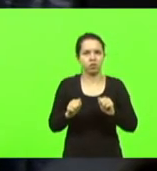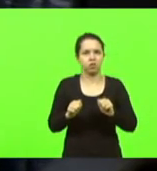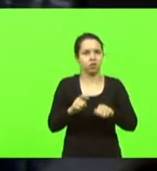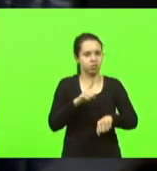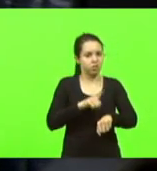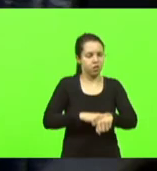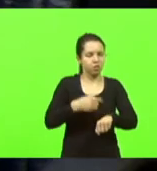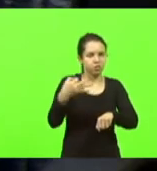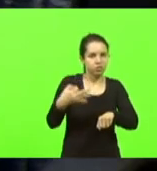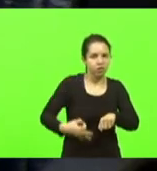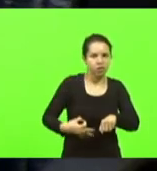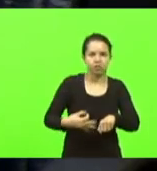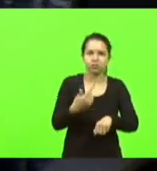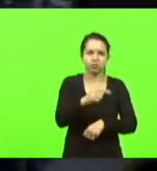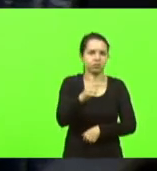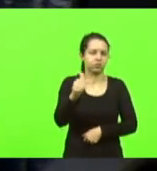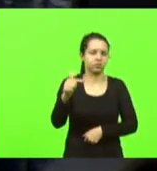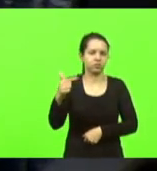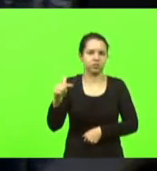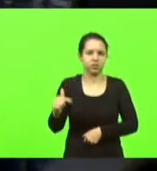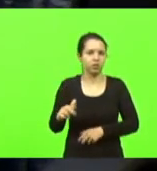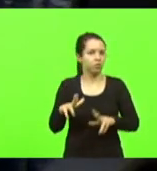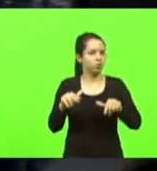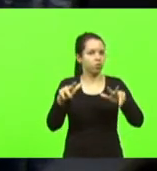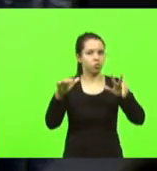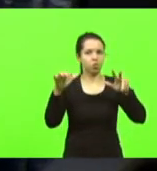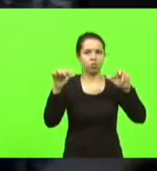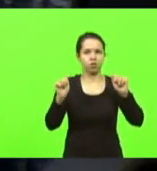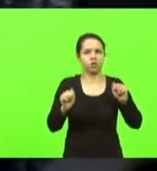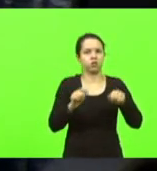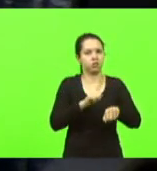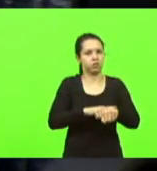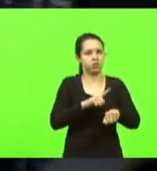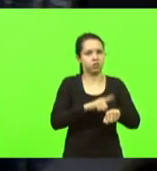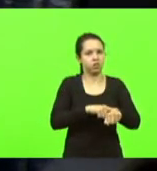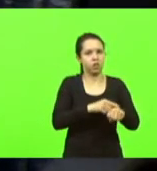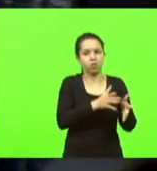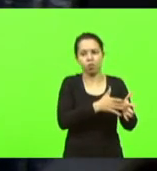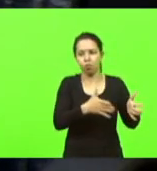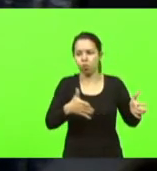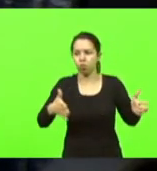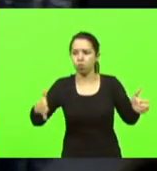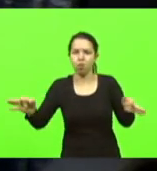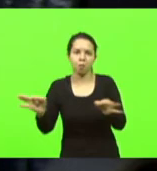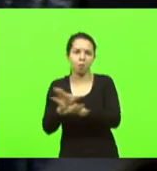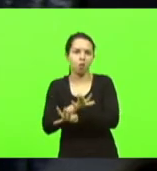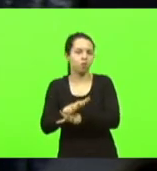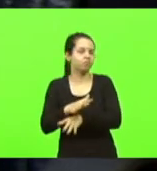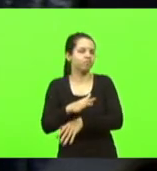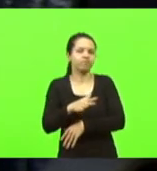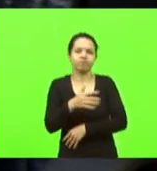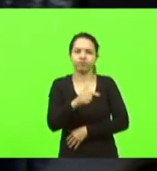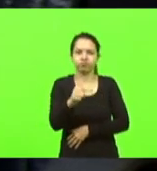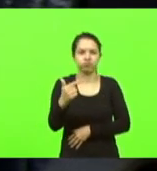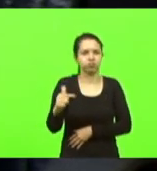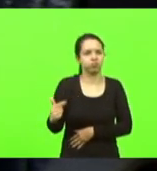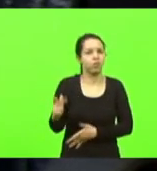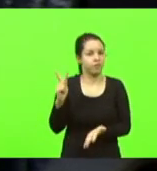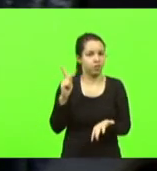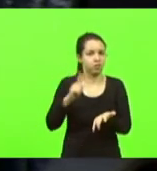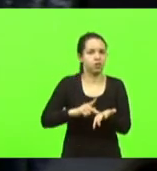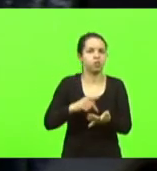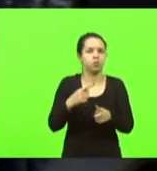oportuno para isso e nunca haverá tempo suficiente para a discussão essa que a verdade porque nós temos